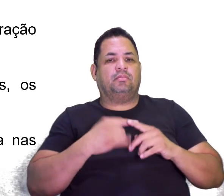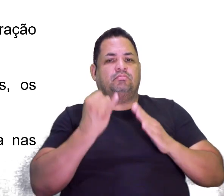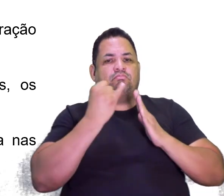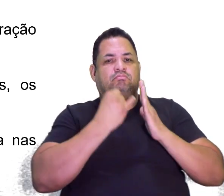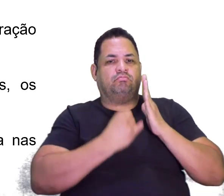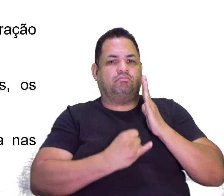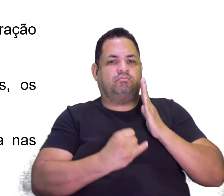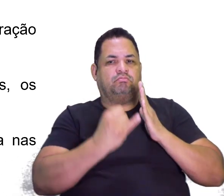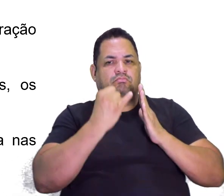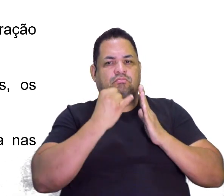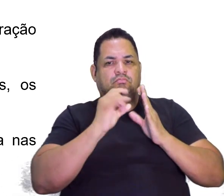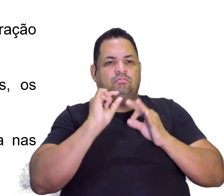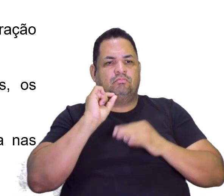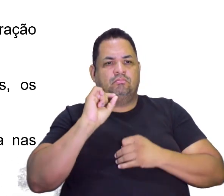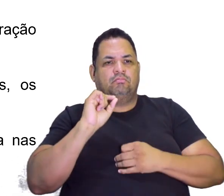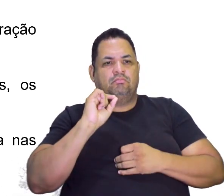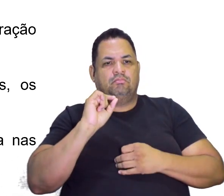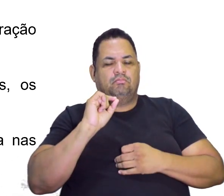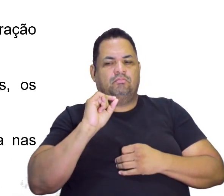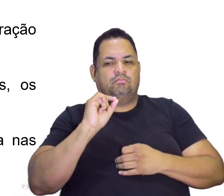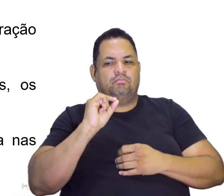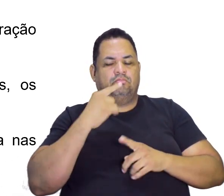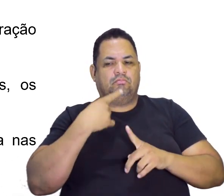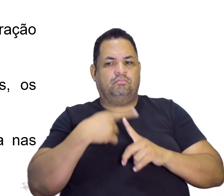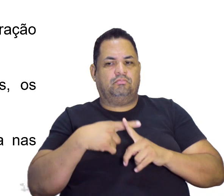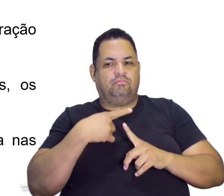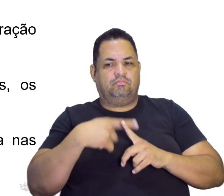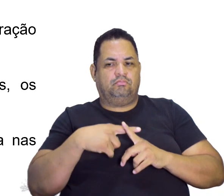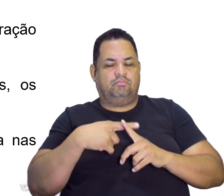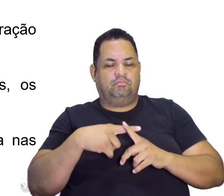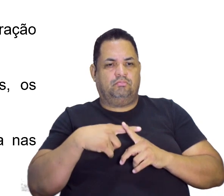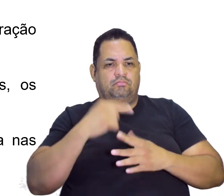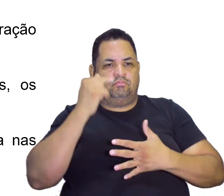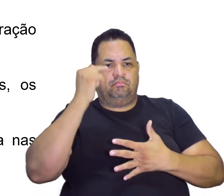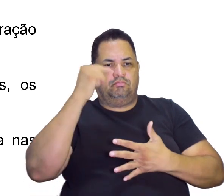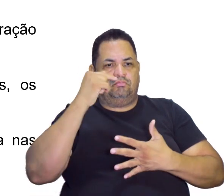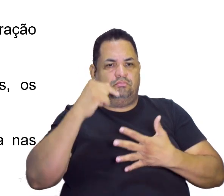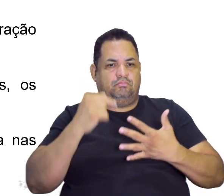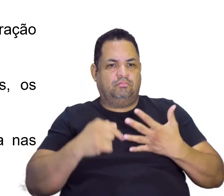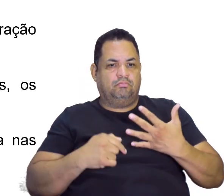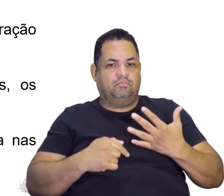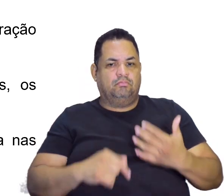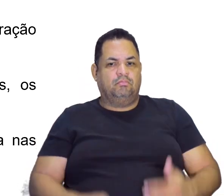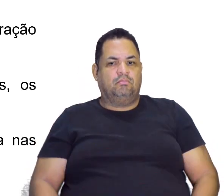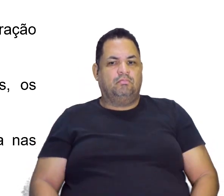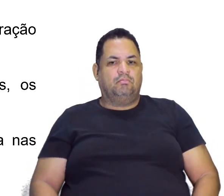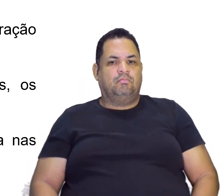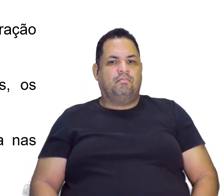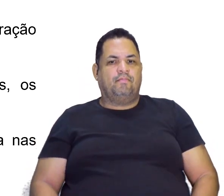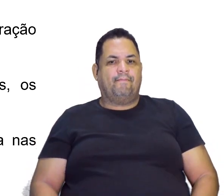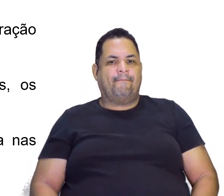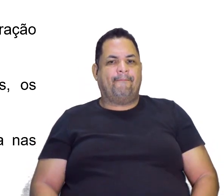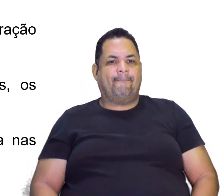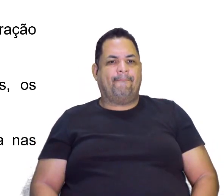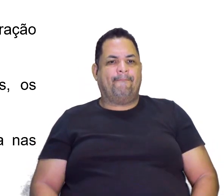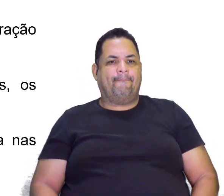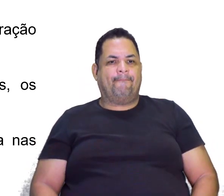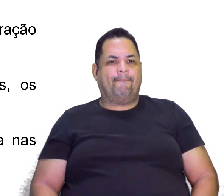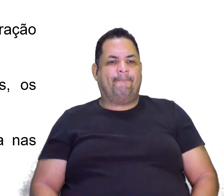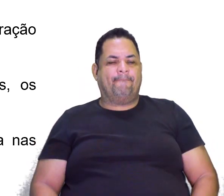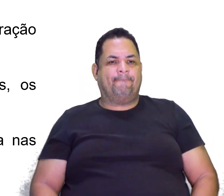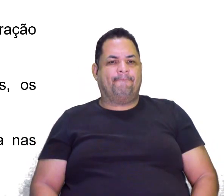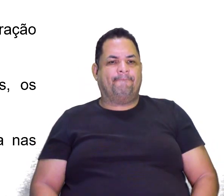que esta pintura que nós vimos é considerada uma